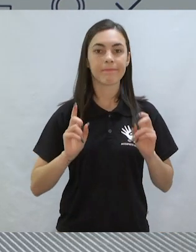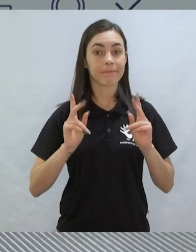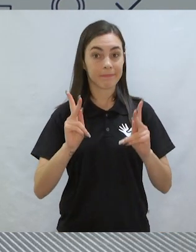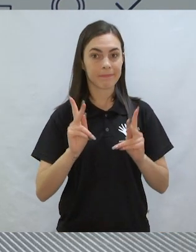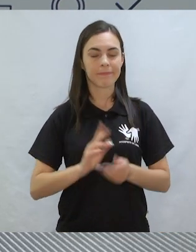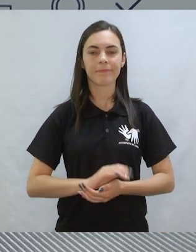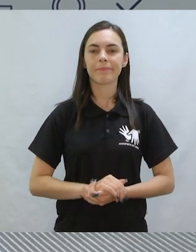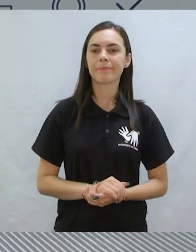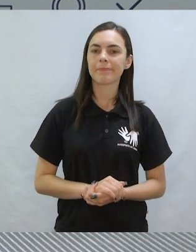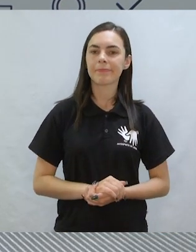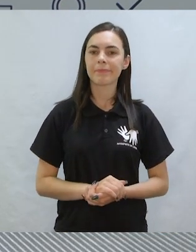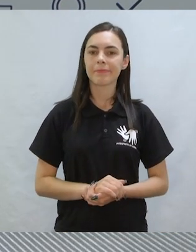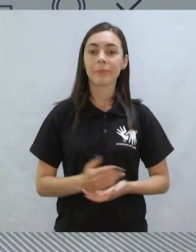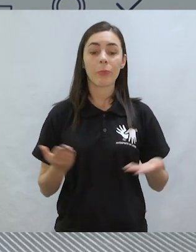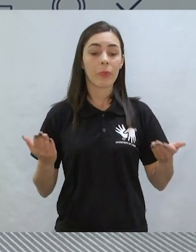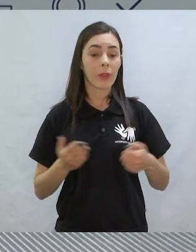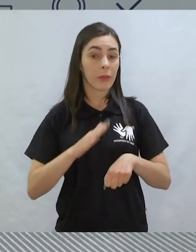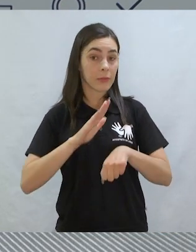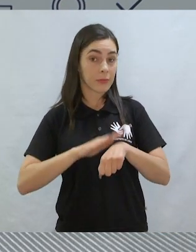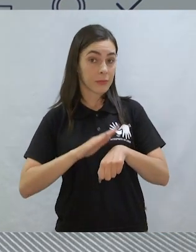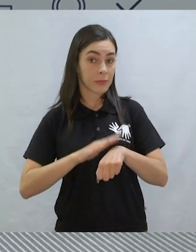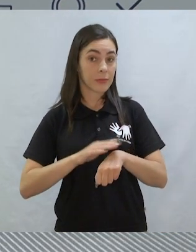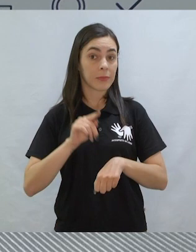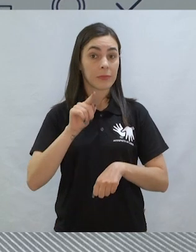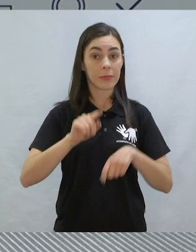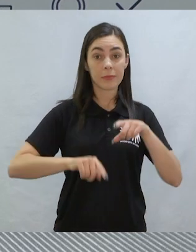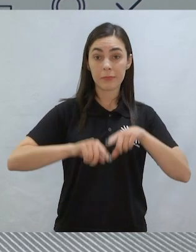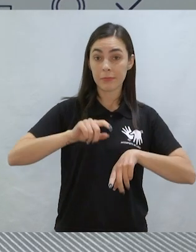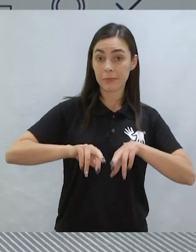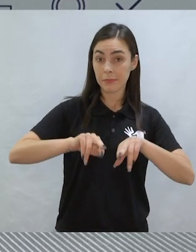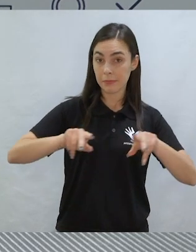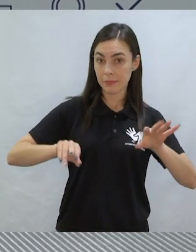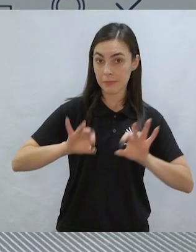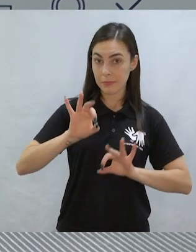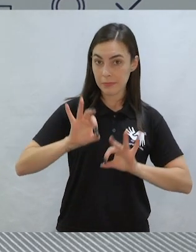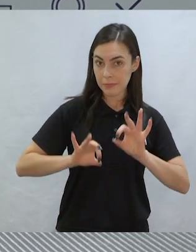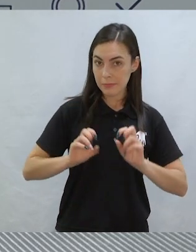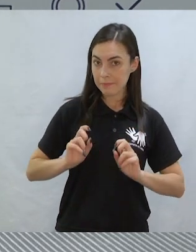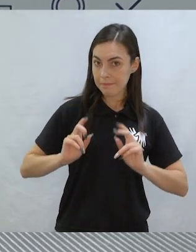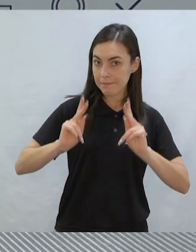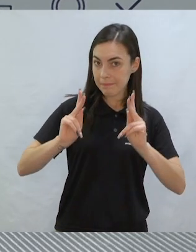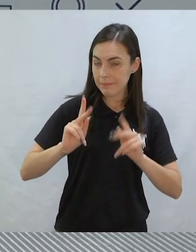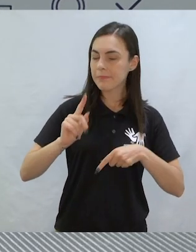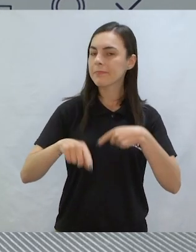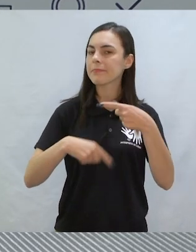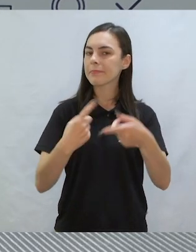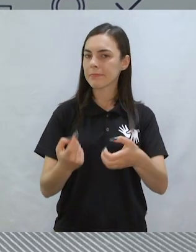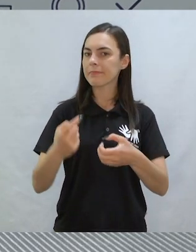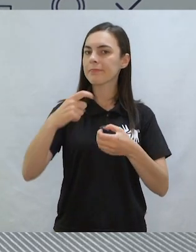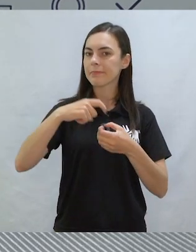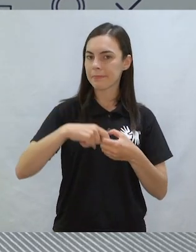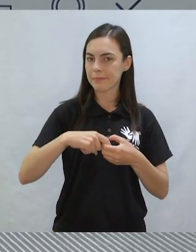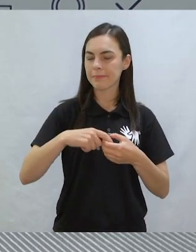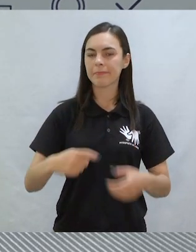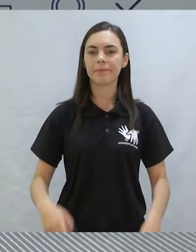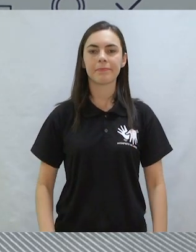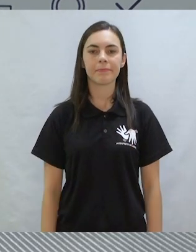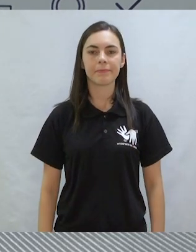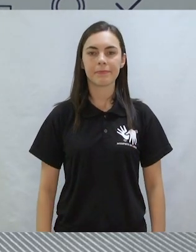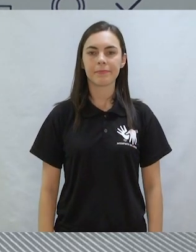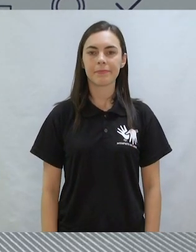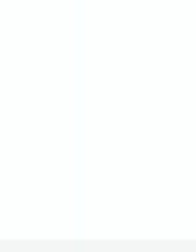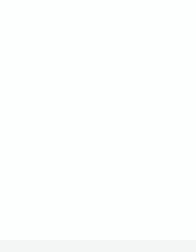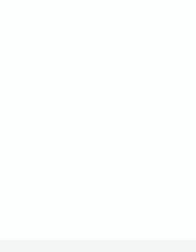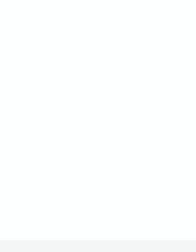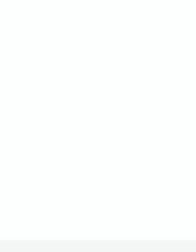novamente, ok? Então, a professora vai dar um tempo para você agora separar esse material, ok? E nós já